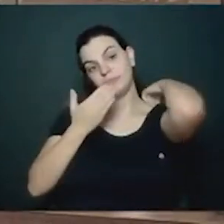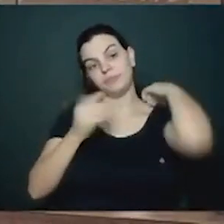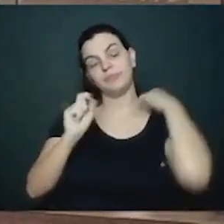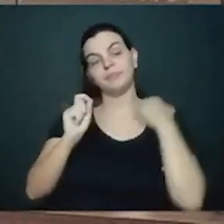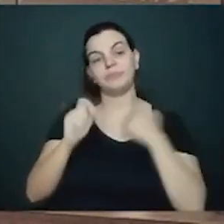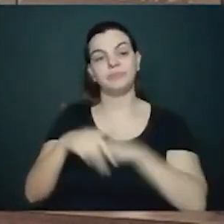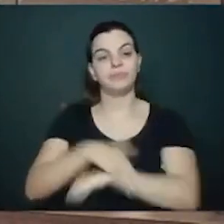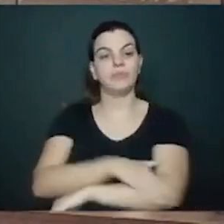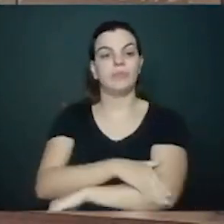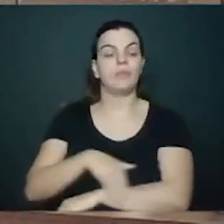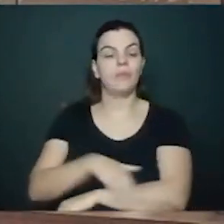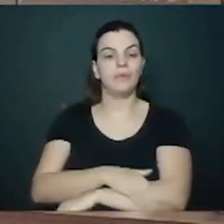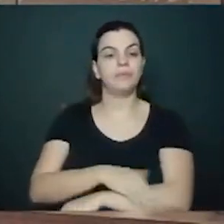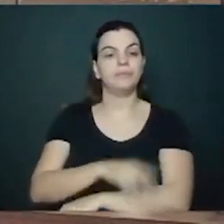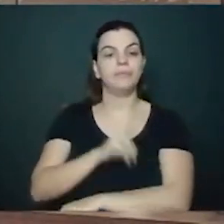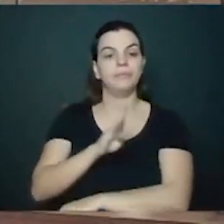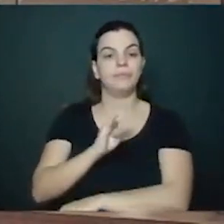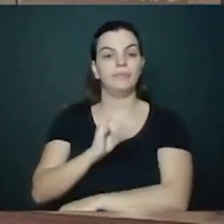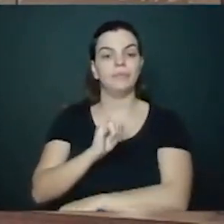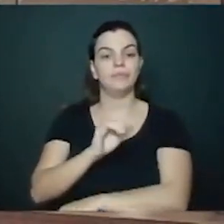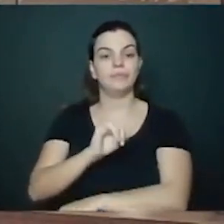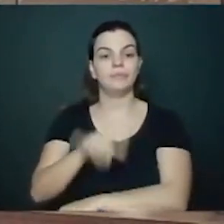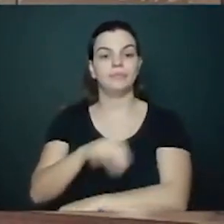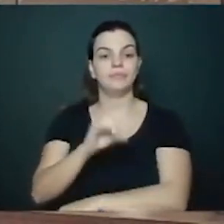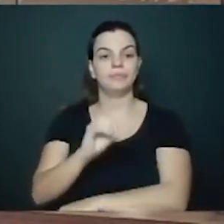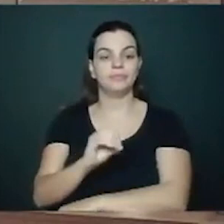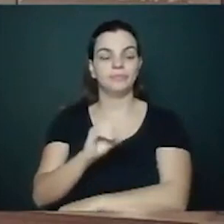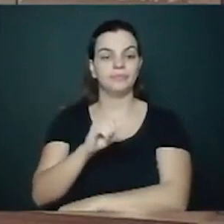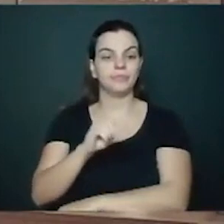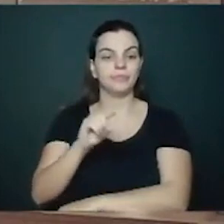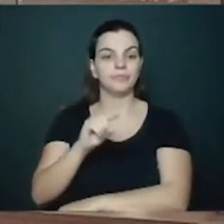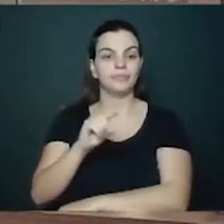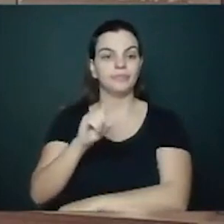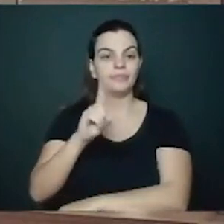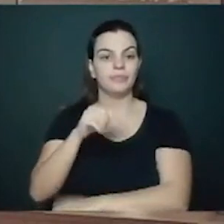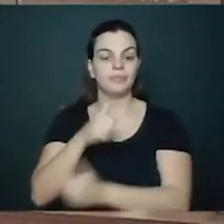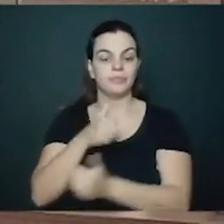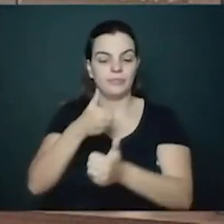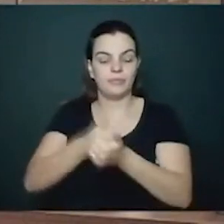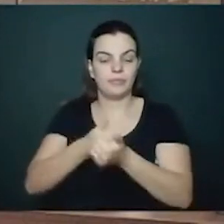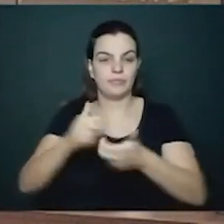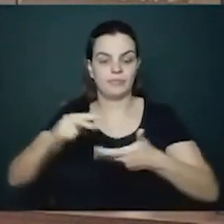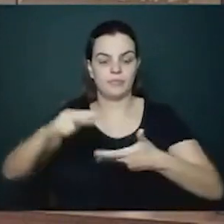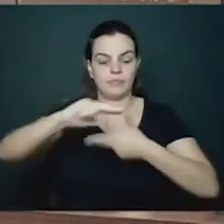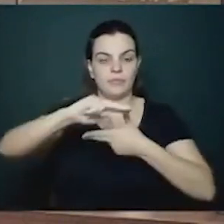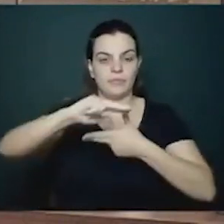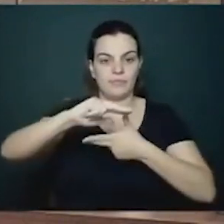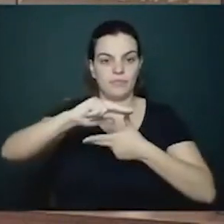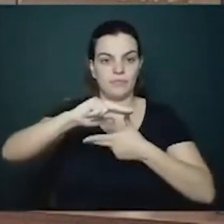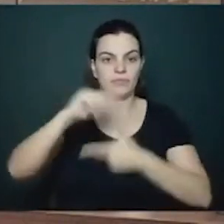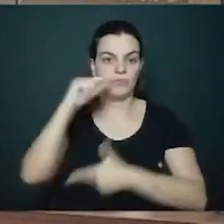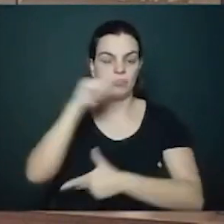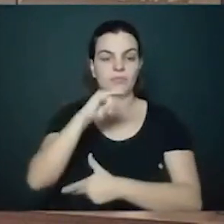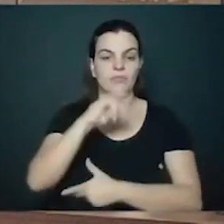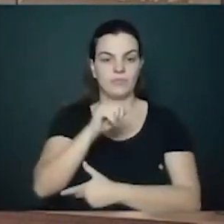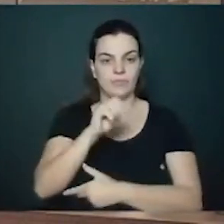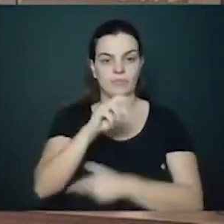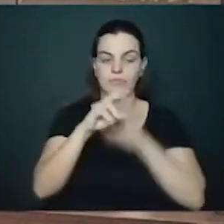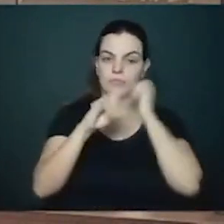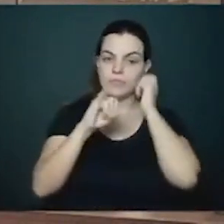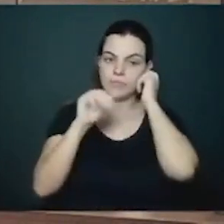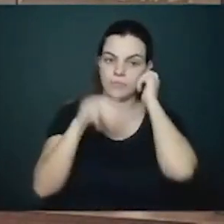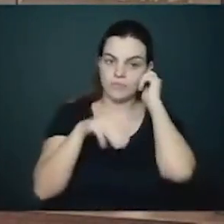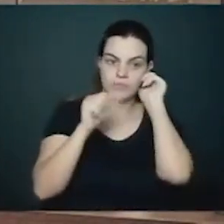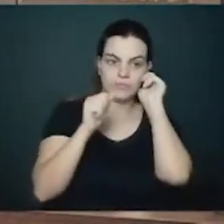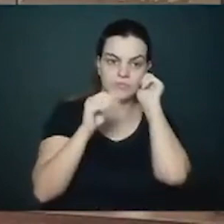Plois, que fica ali próximo, ali a Sanepar, no Jardim Acrópole, no bairro Cajuru.